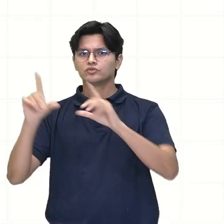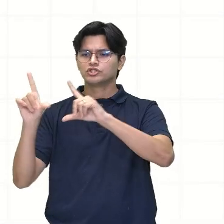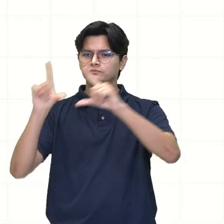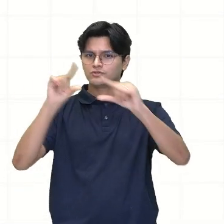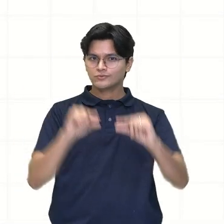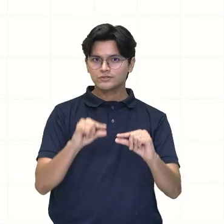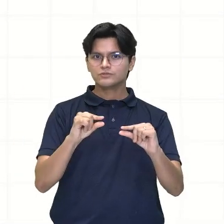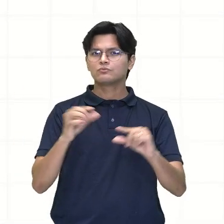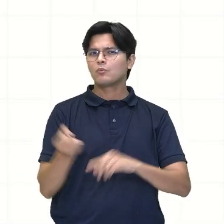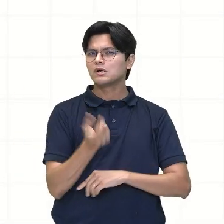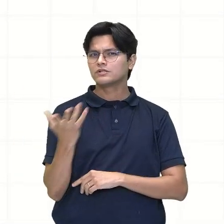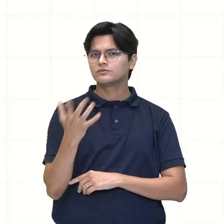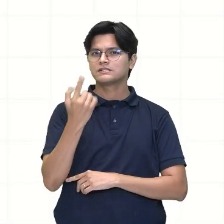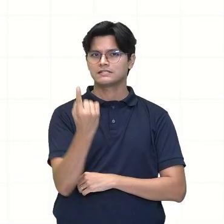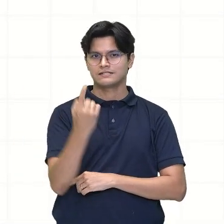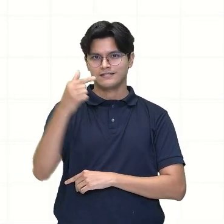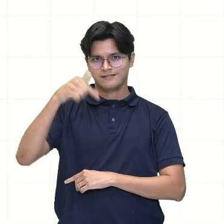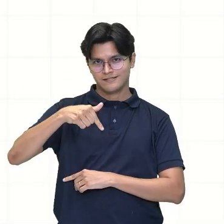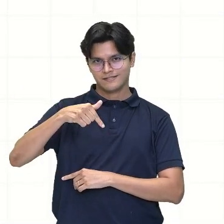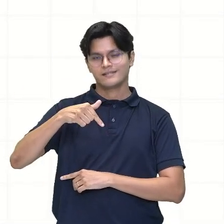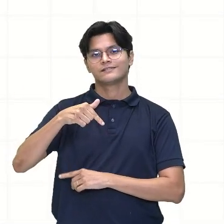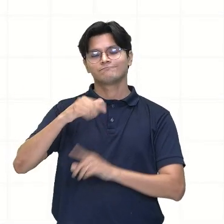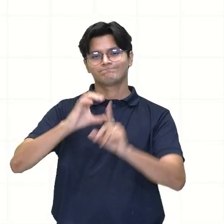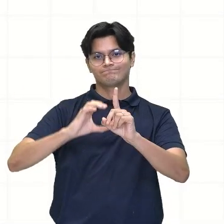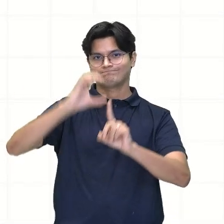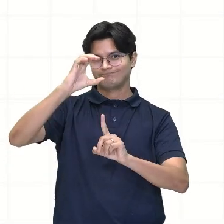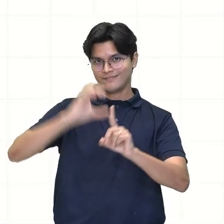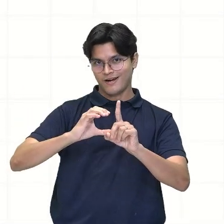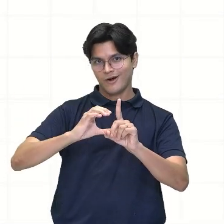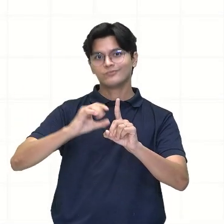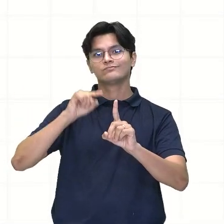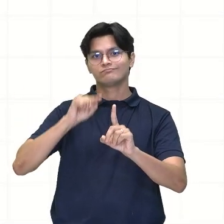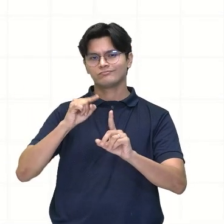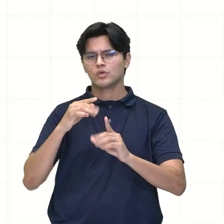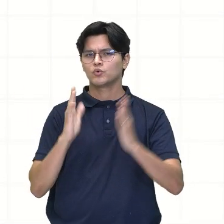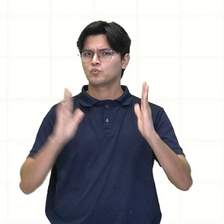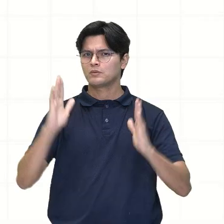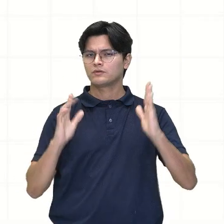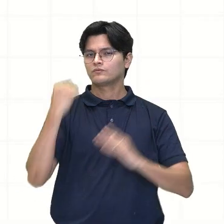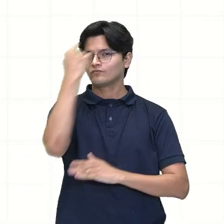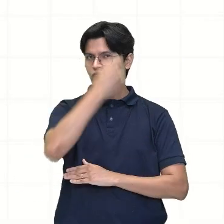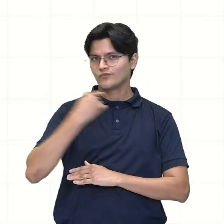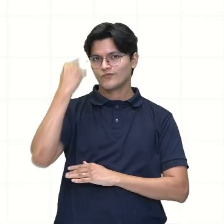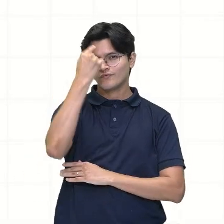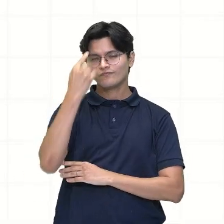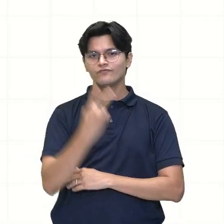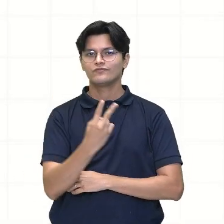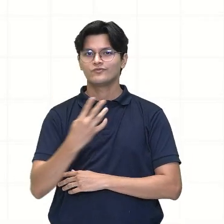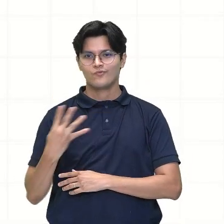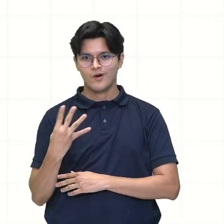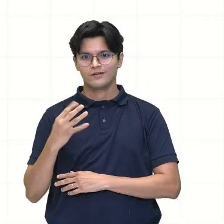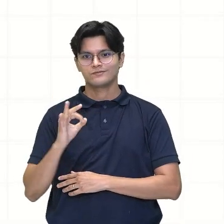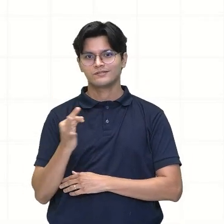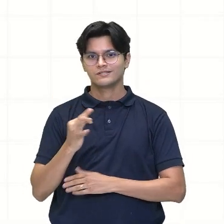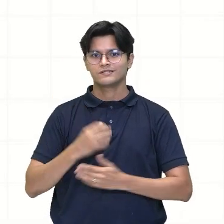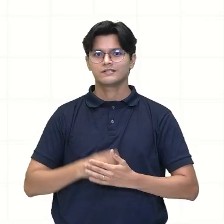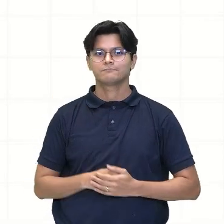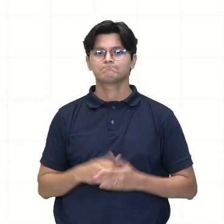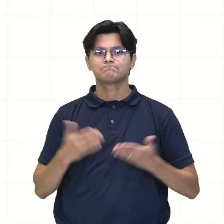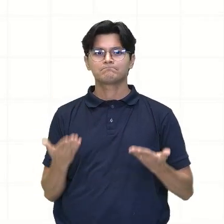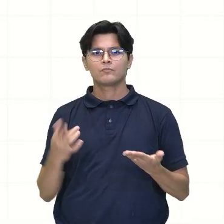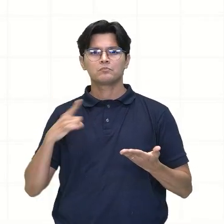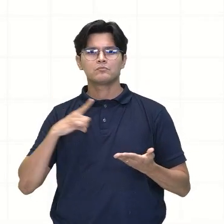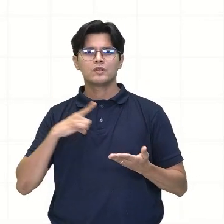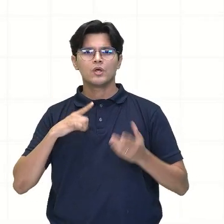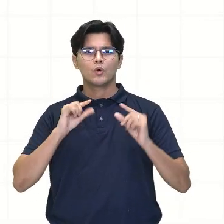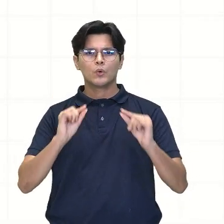horas. Previsão é de mais frio nesta quarta-feira. O frio que hoje chegou a São Paulo nesta terça-feira,